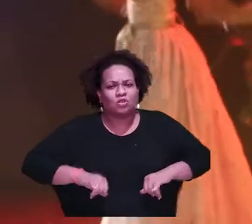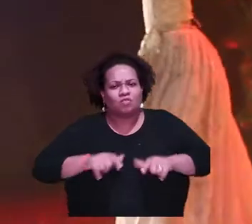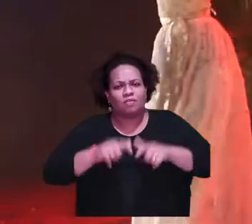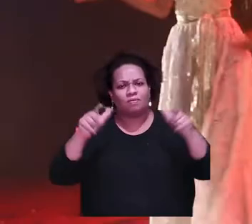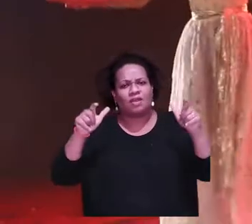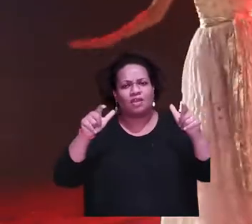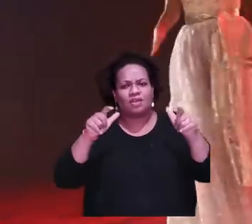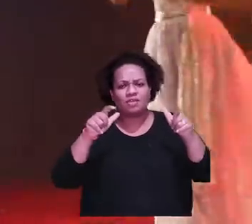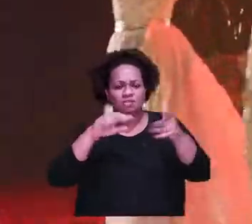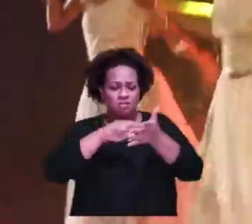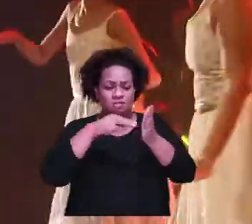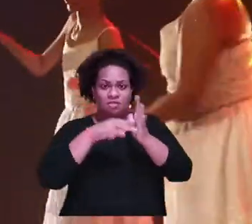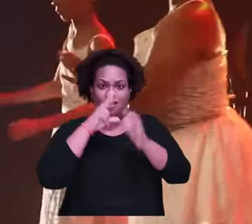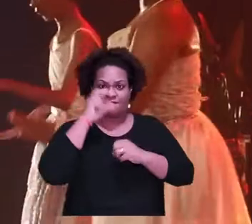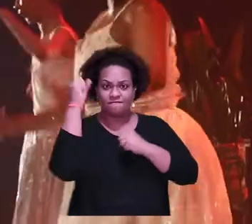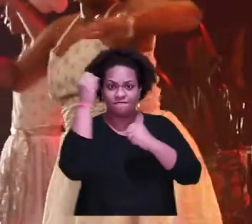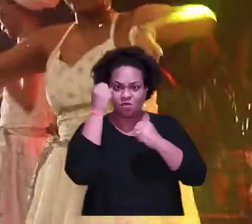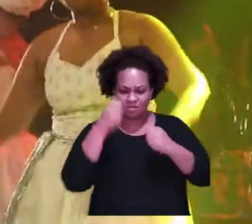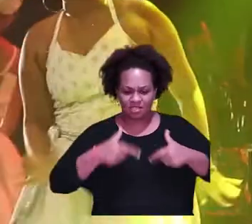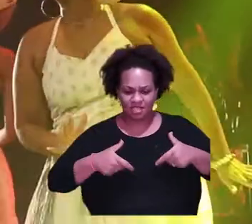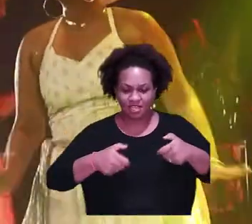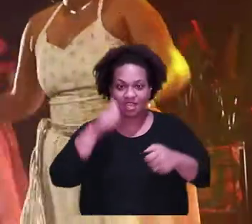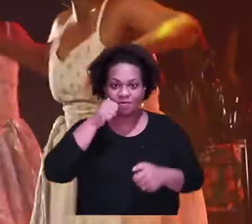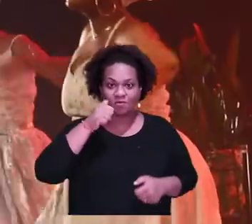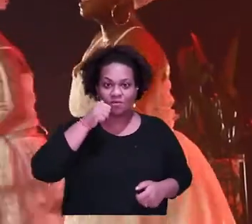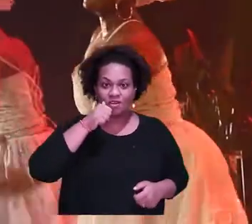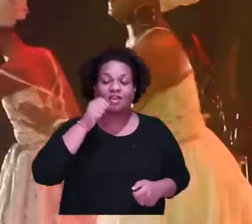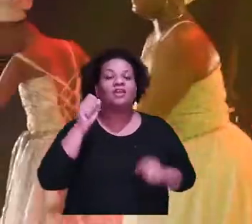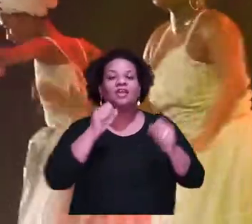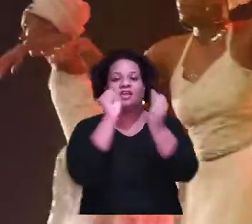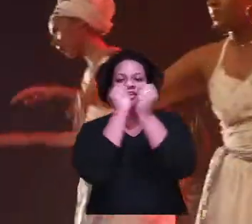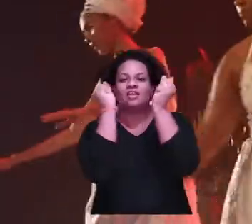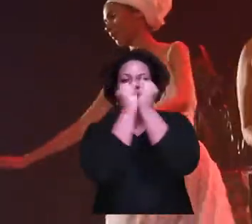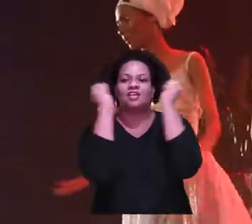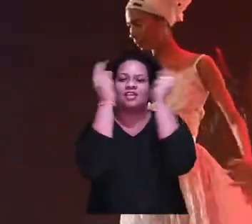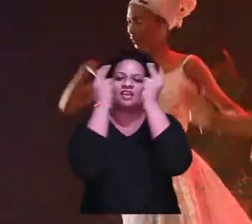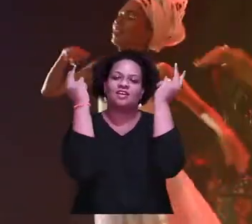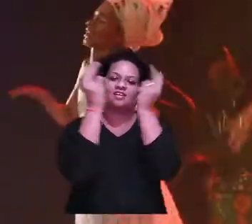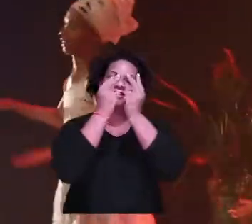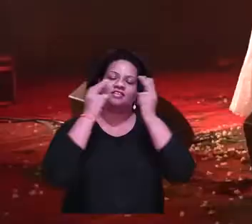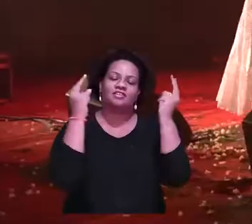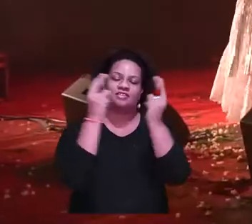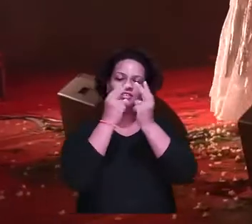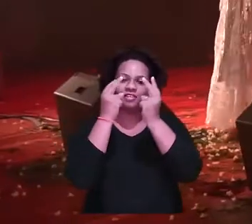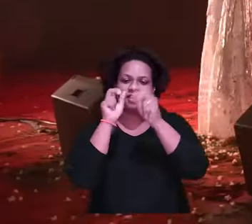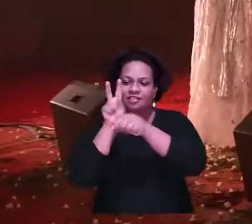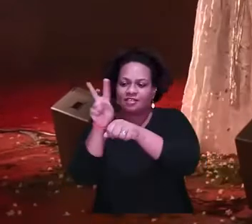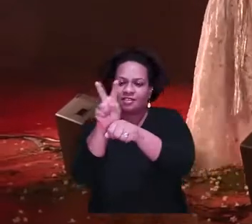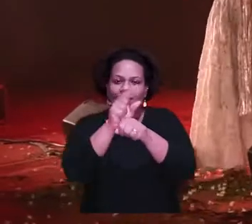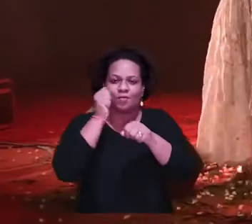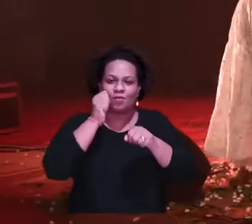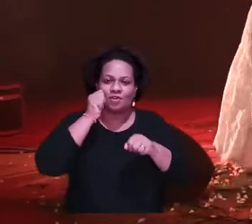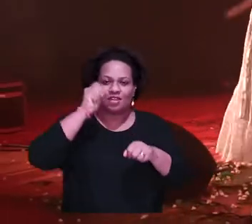EA personificação de guerra e de ponta da mulher negra em ação e o que que eu sei que defenda nossas mães